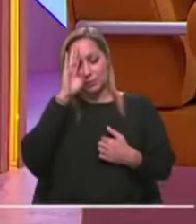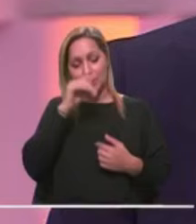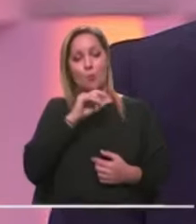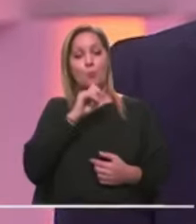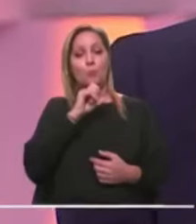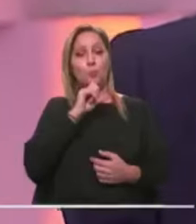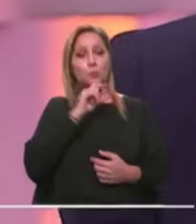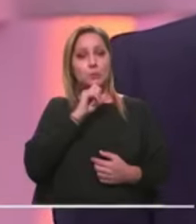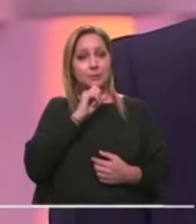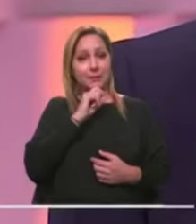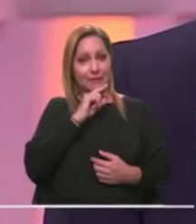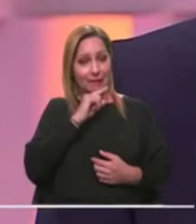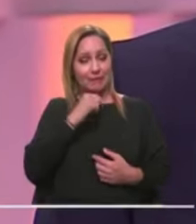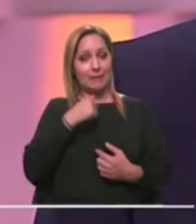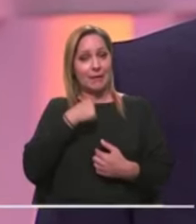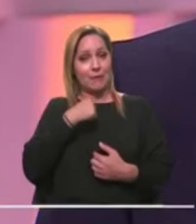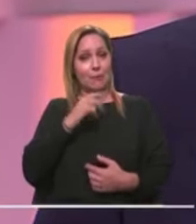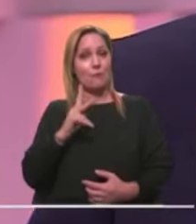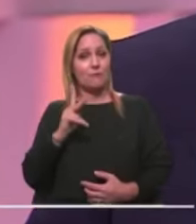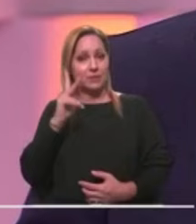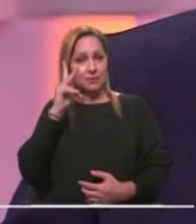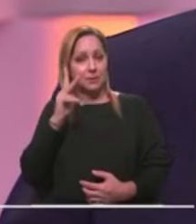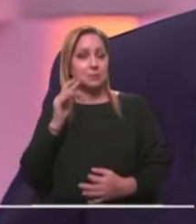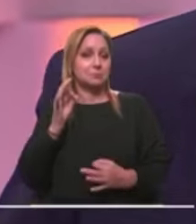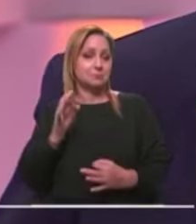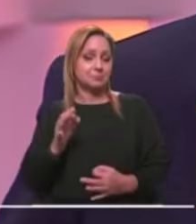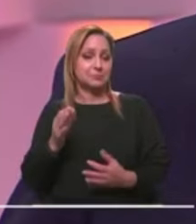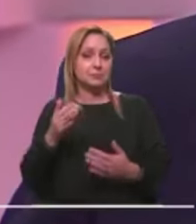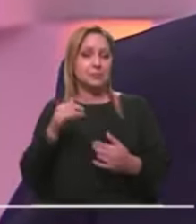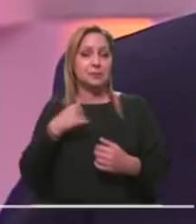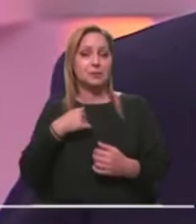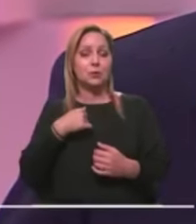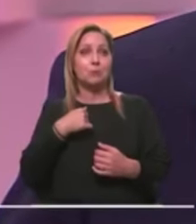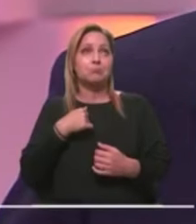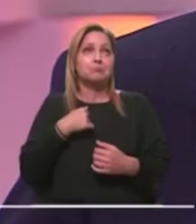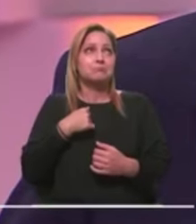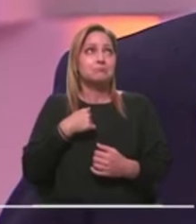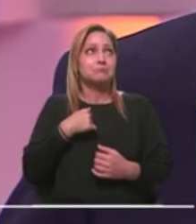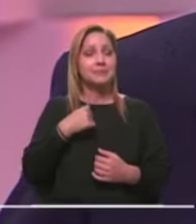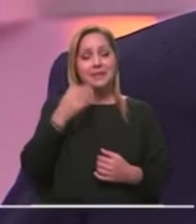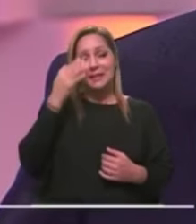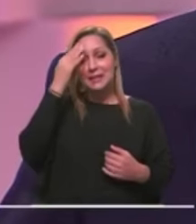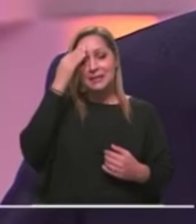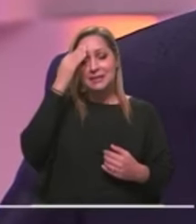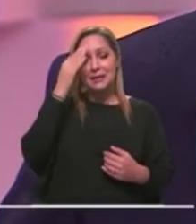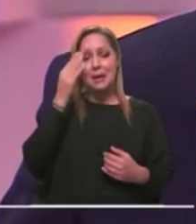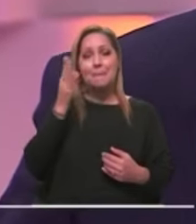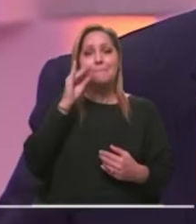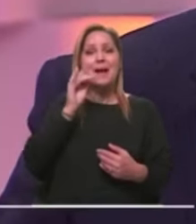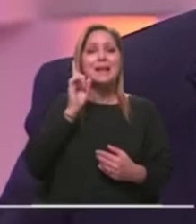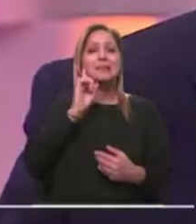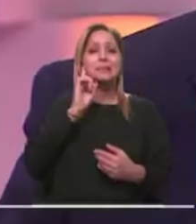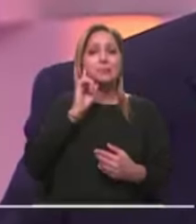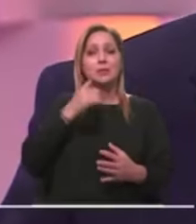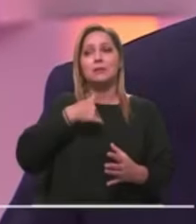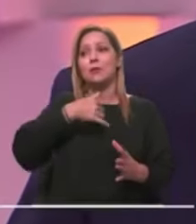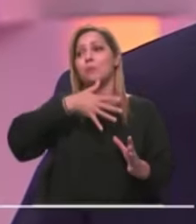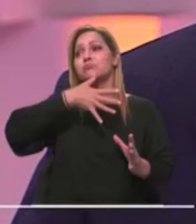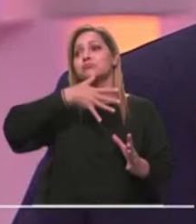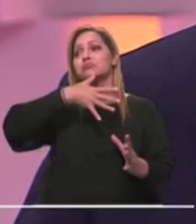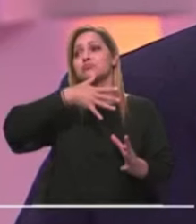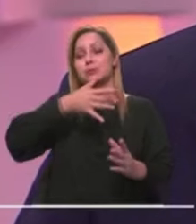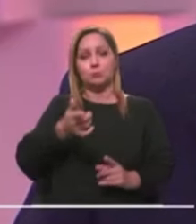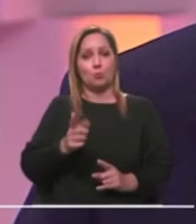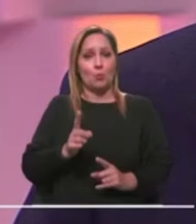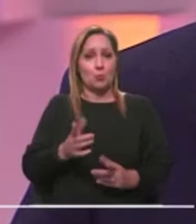iríamos ganhar é verdade é verdade mas quer dizer mas não o discurso não era o questão o momento mais a questão mais importante da daquele